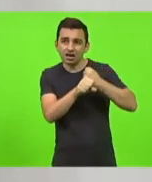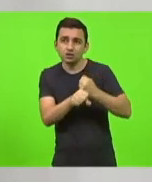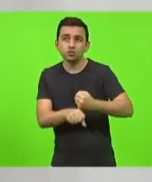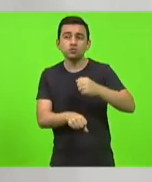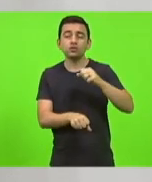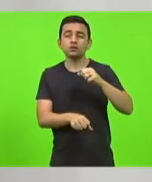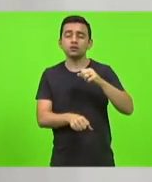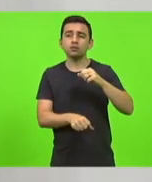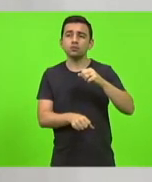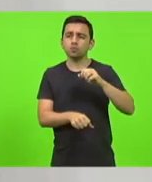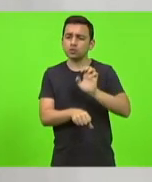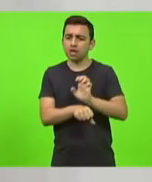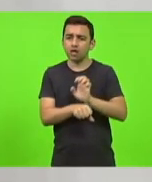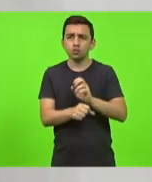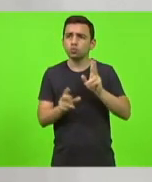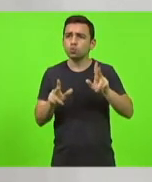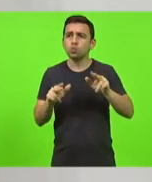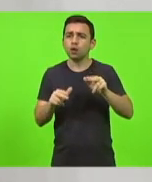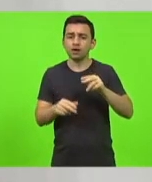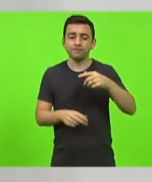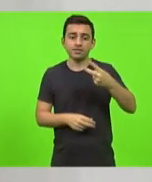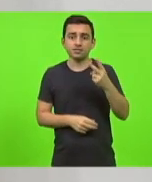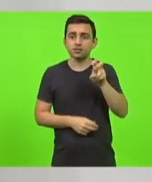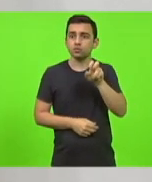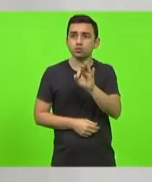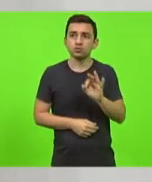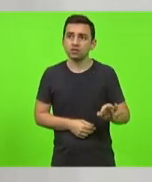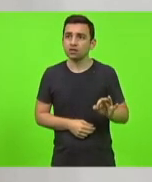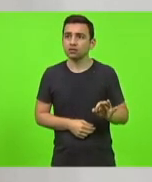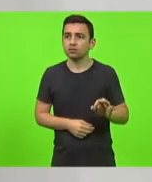os 25% se considerar os